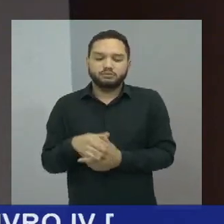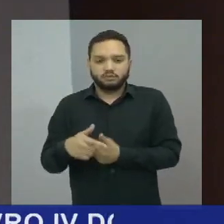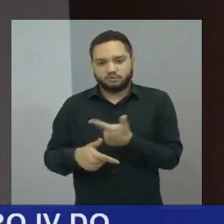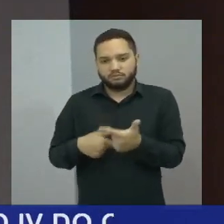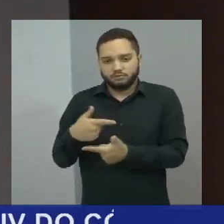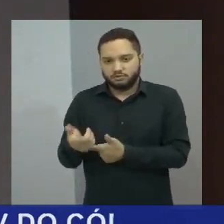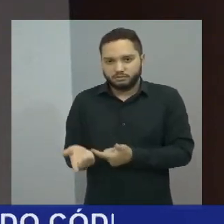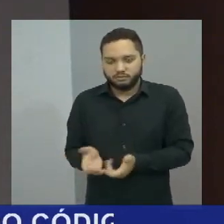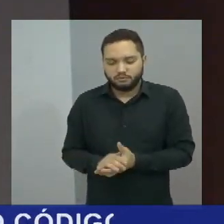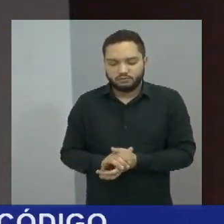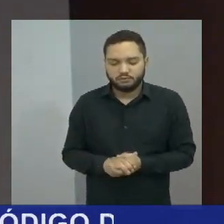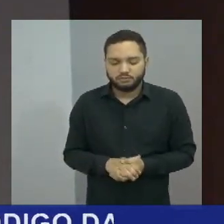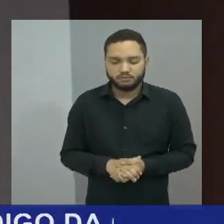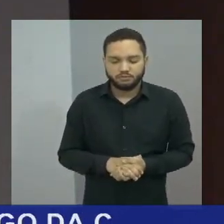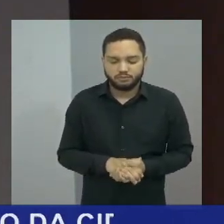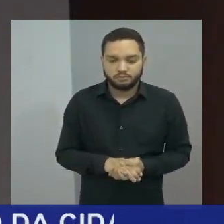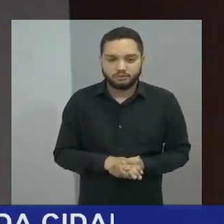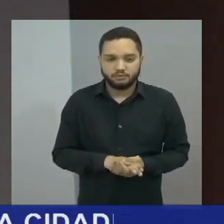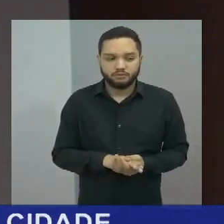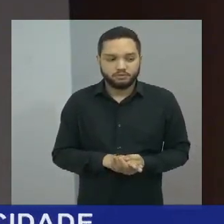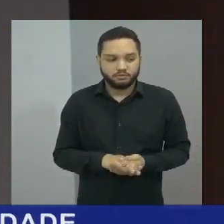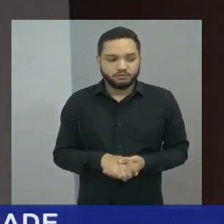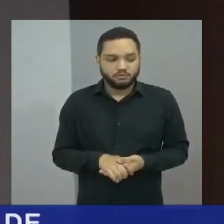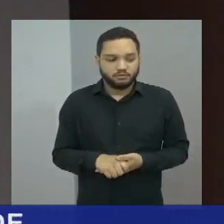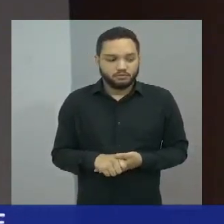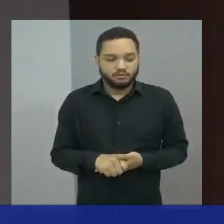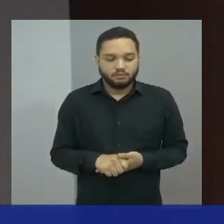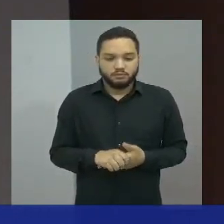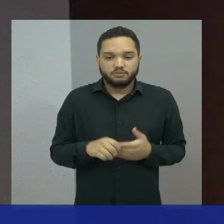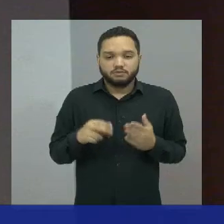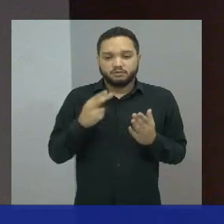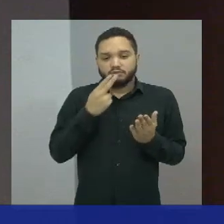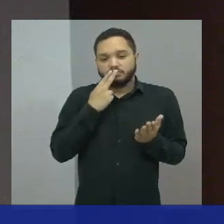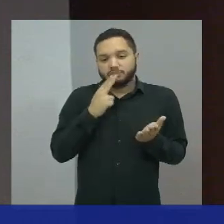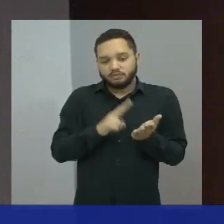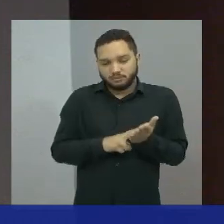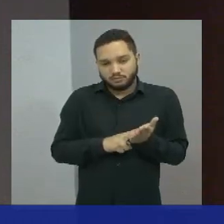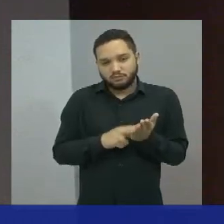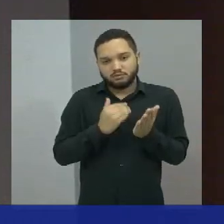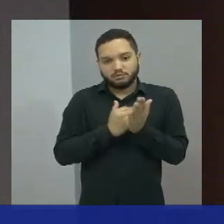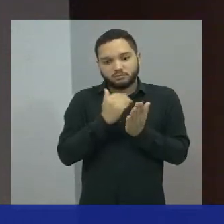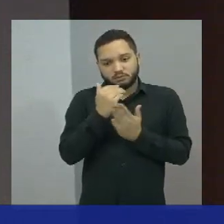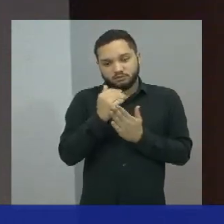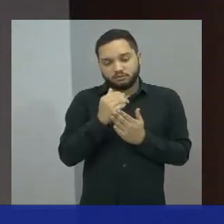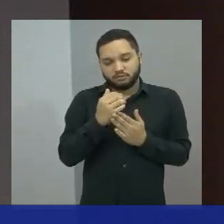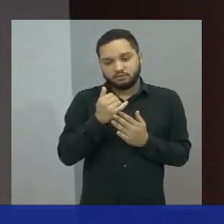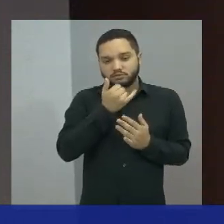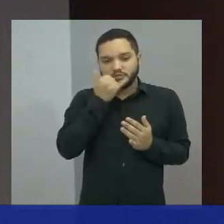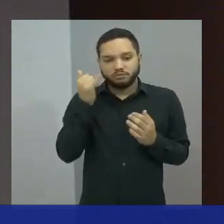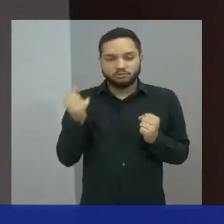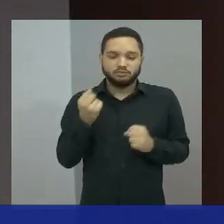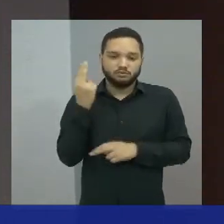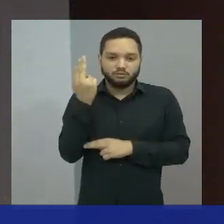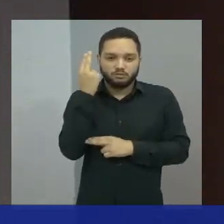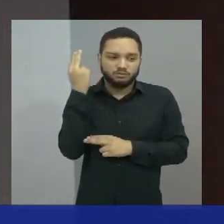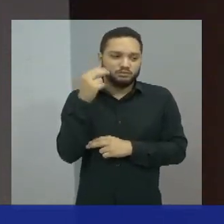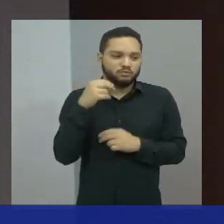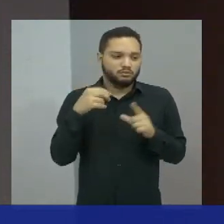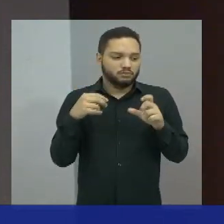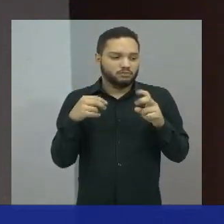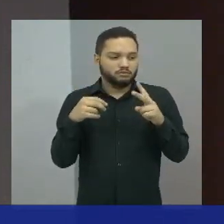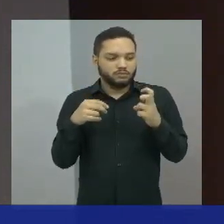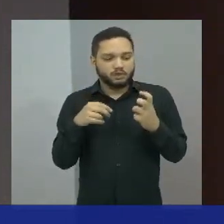da atividade. Então, a multa também aumenta conforme a gravidade da infração. Leve, média,